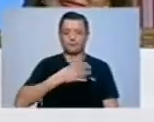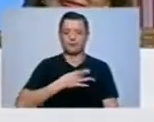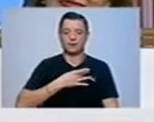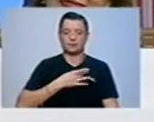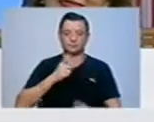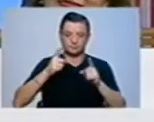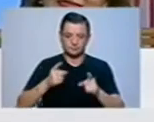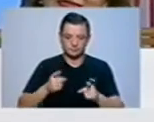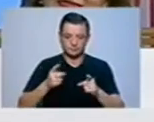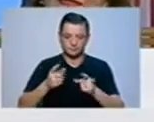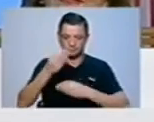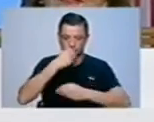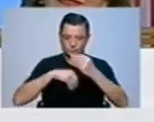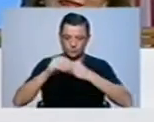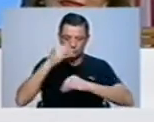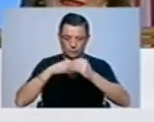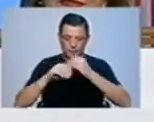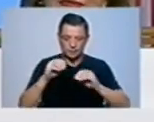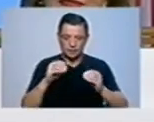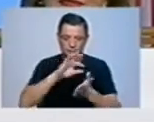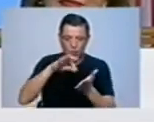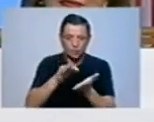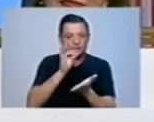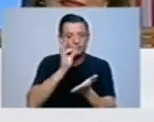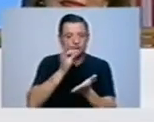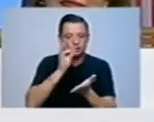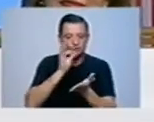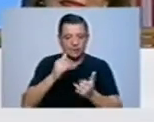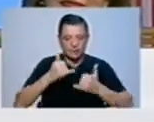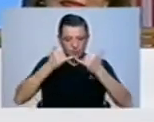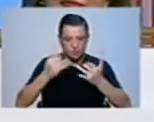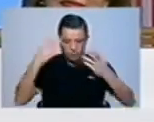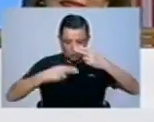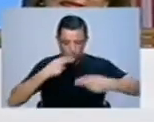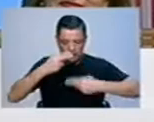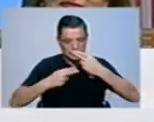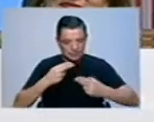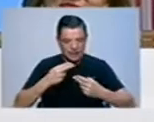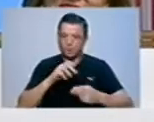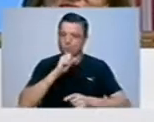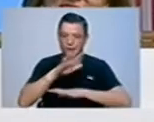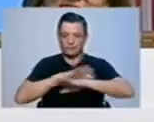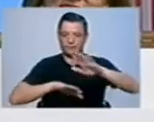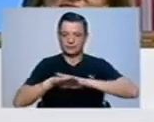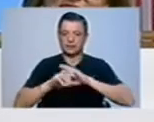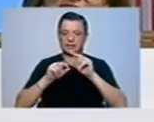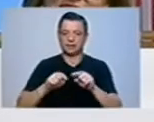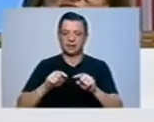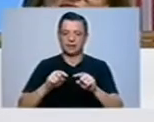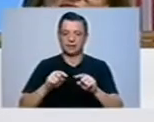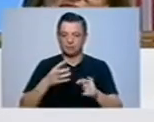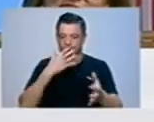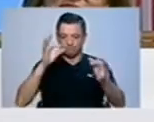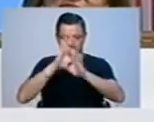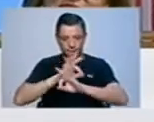comer, já começar com alimentos sólidos, começa logo com um chazinho. Após o jantar também pode fazer, porque ele é